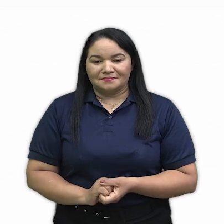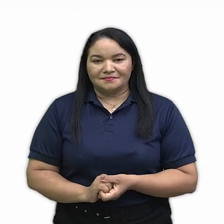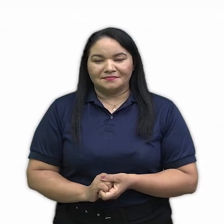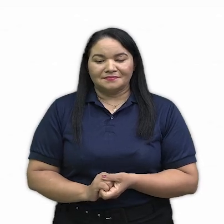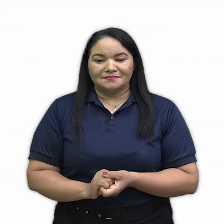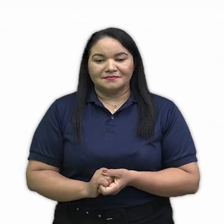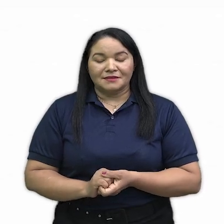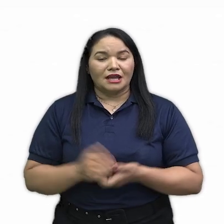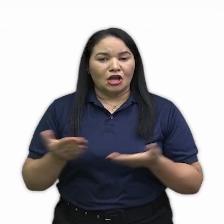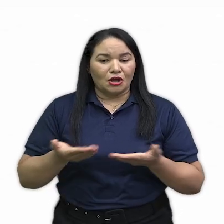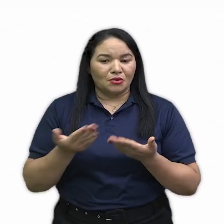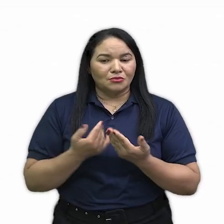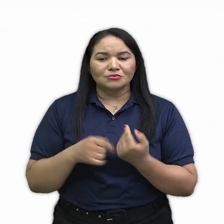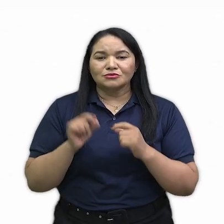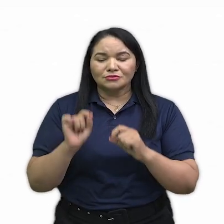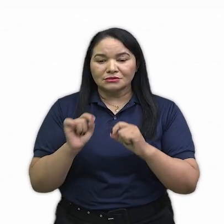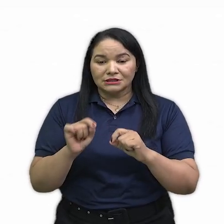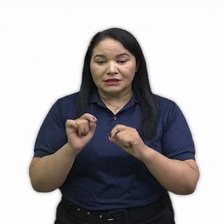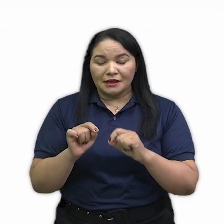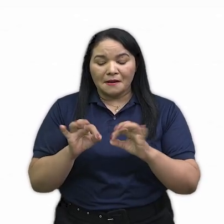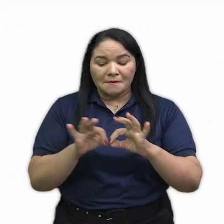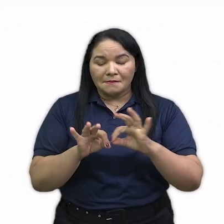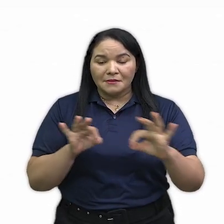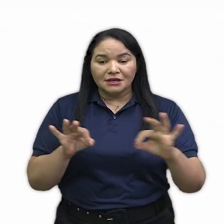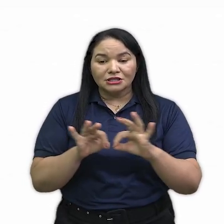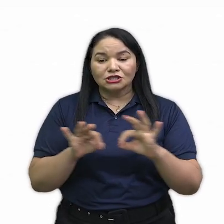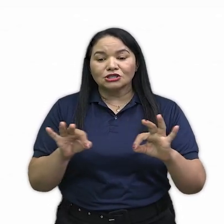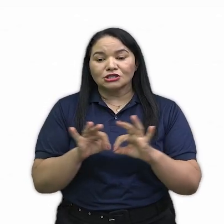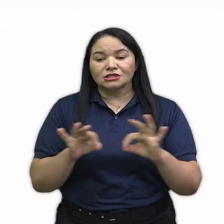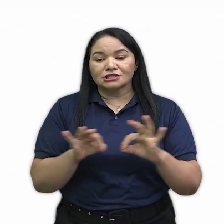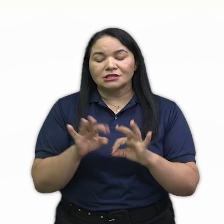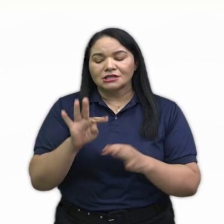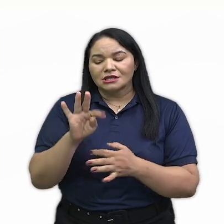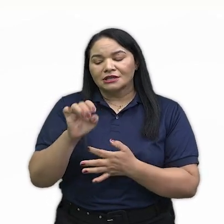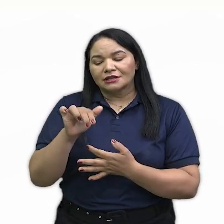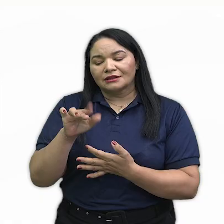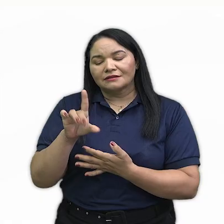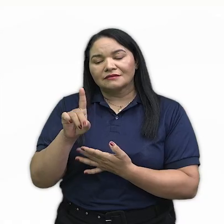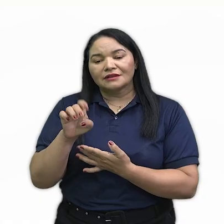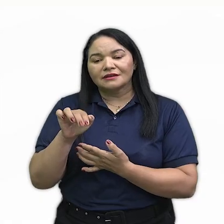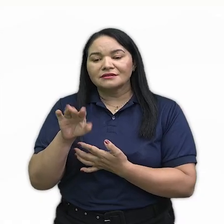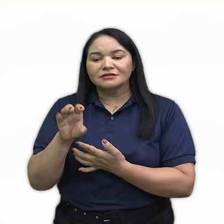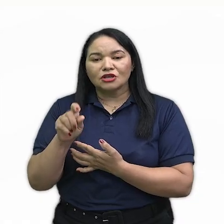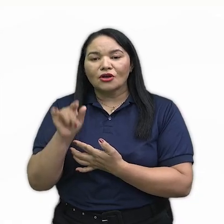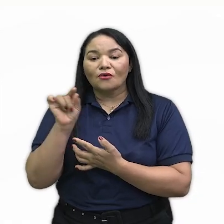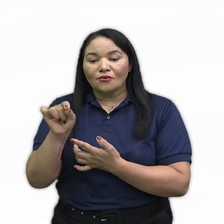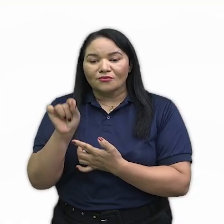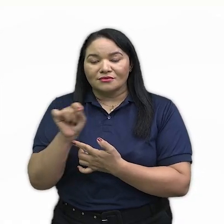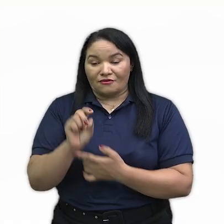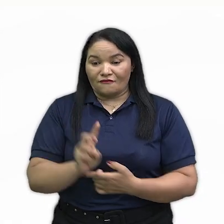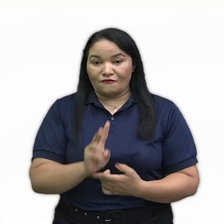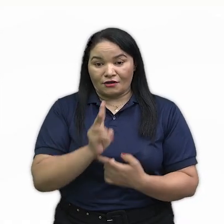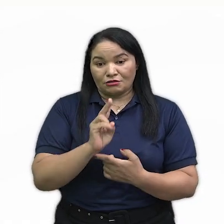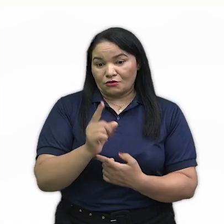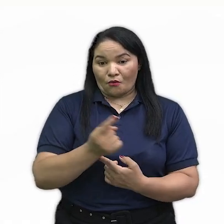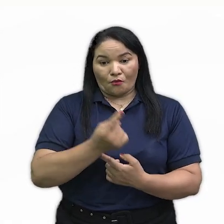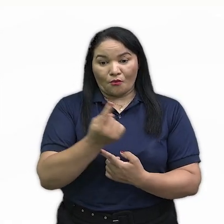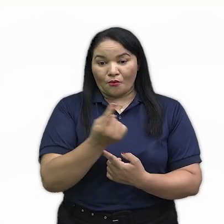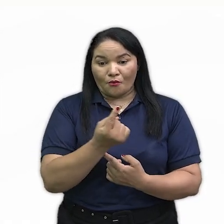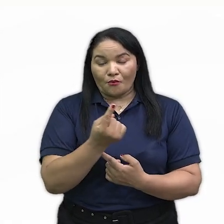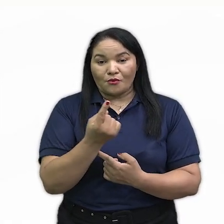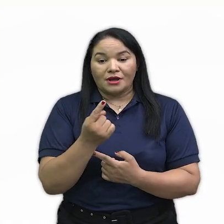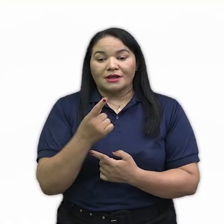Primeiro, vamos aqui definir medidas de tendência central. Essas medidas são valores únicos que